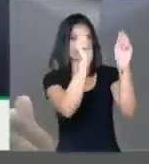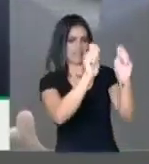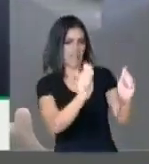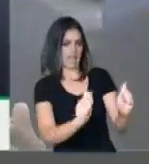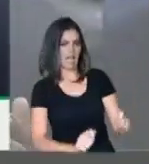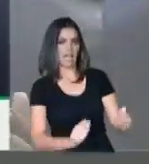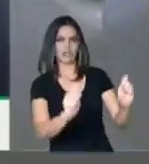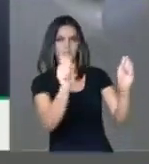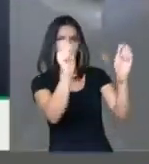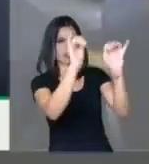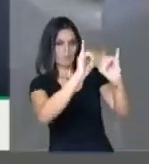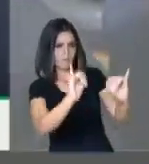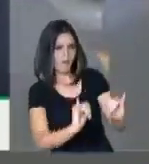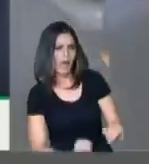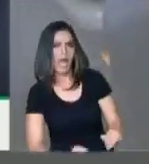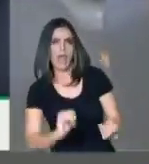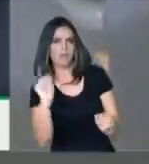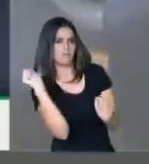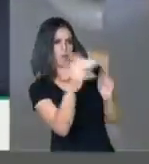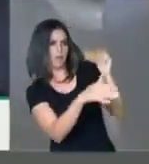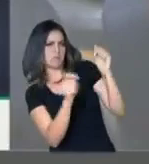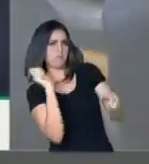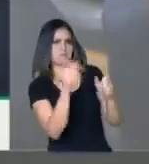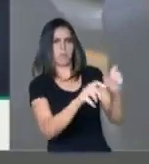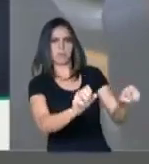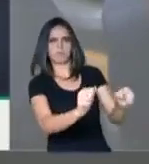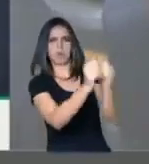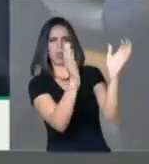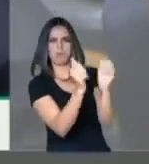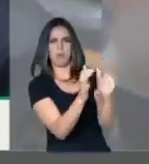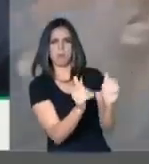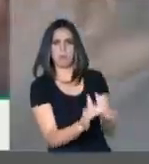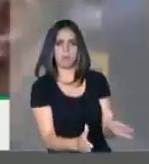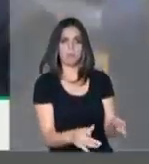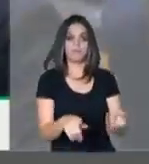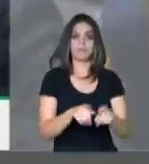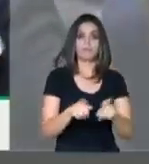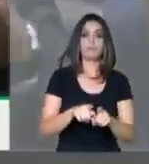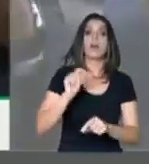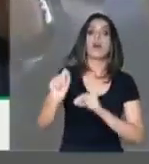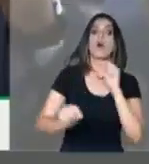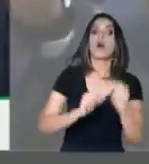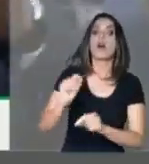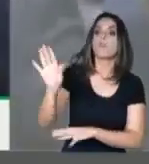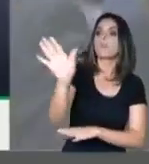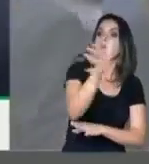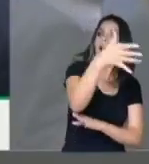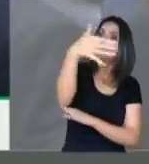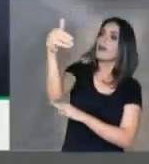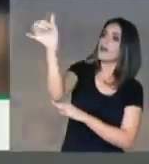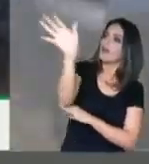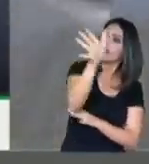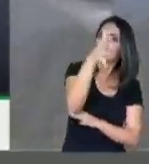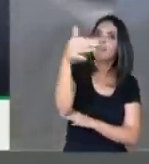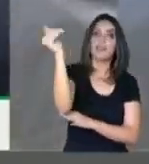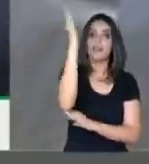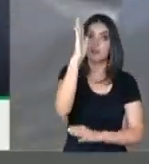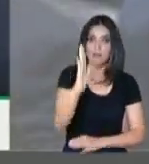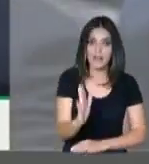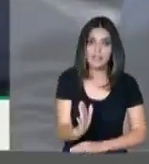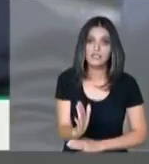arcebispo estava quando os militantes da esquerda queimavam a bandeira nacional